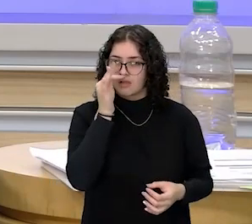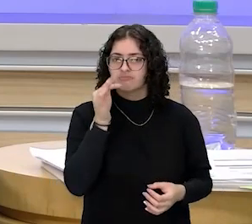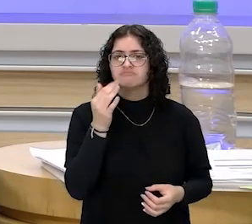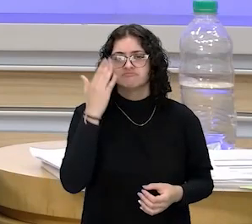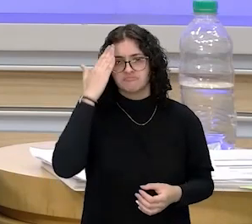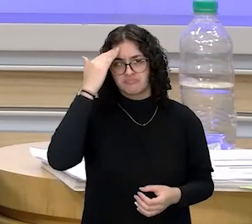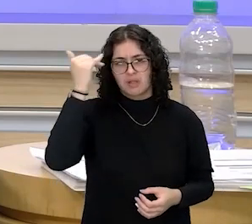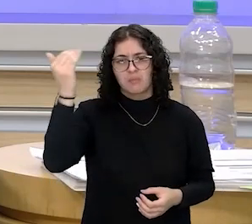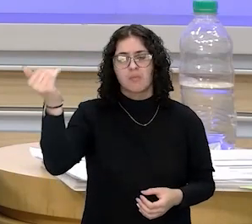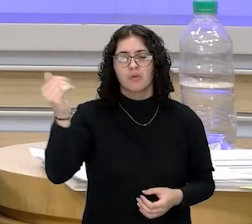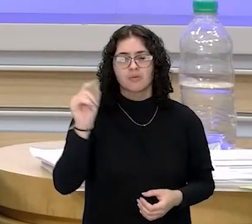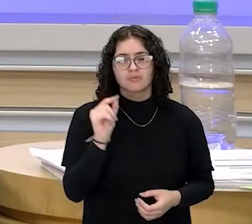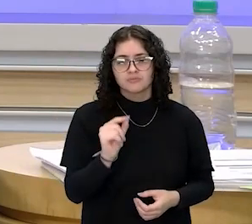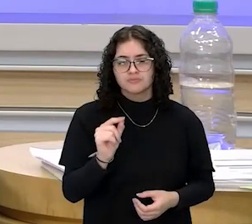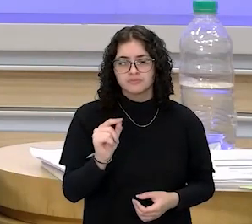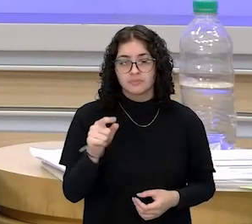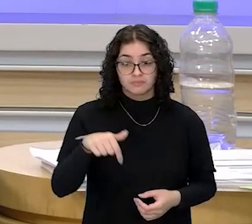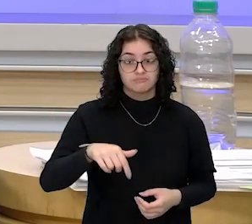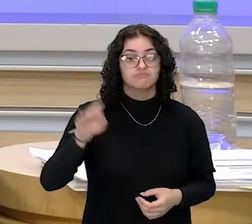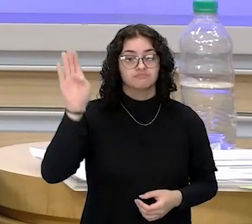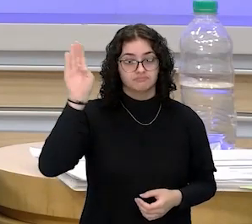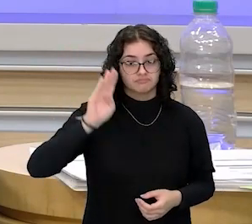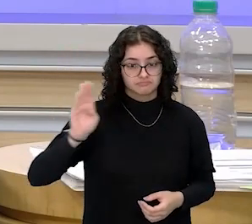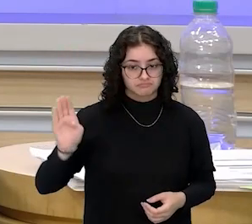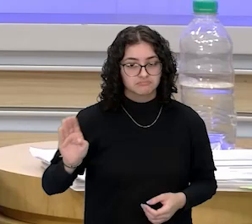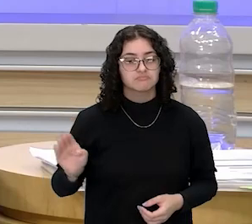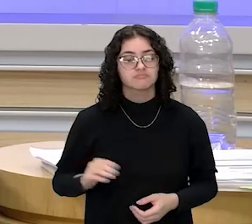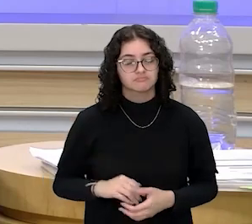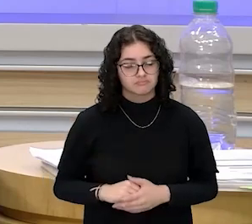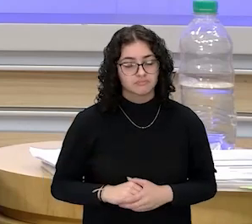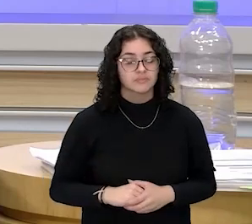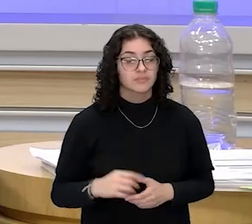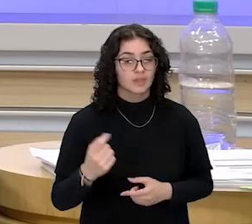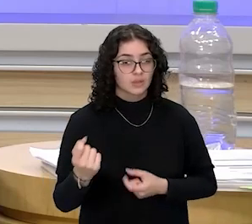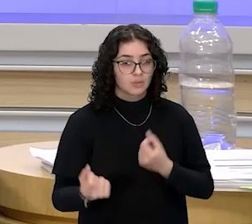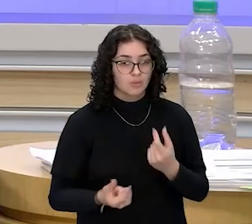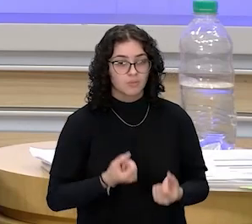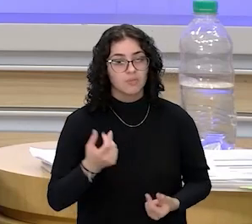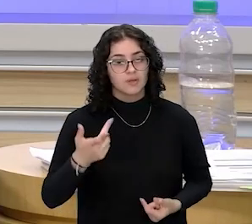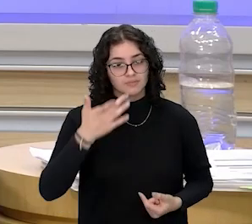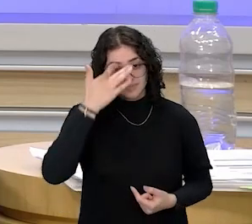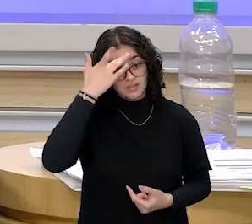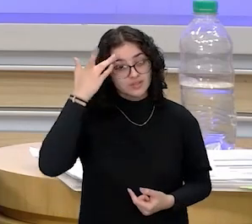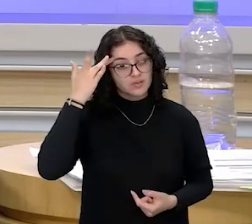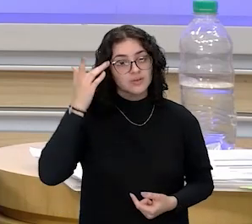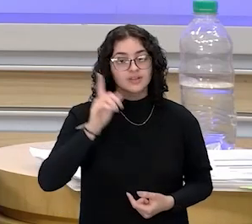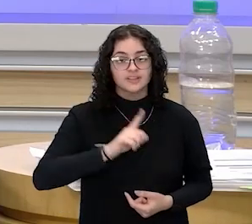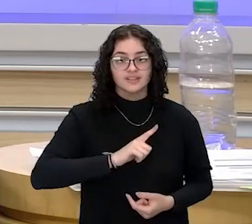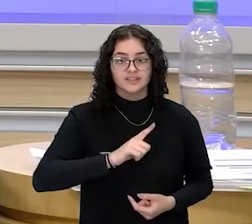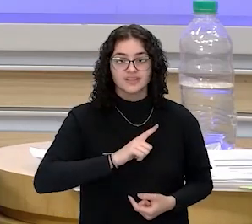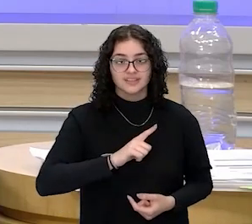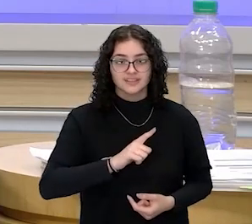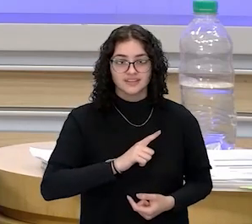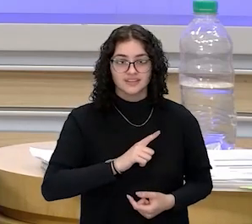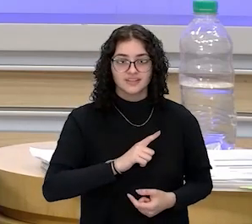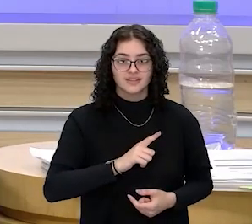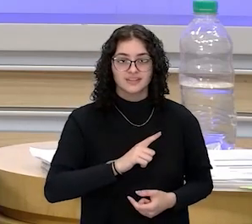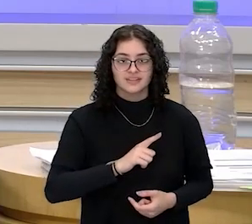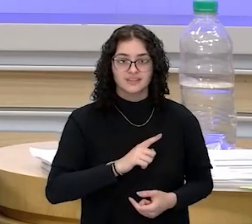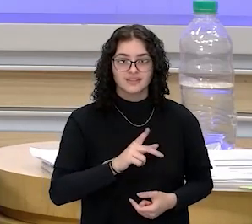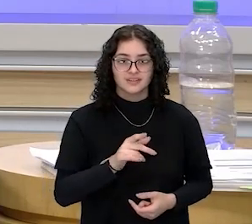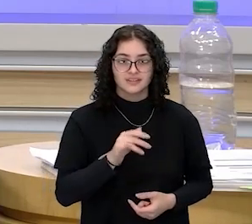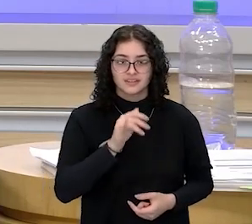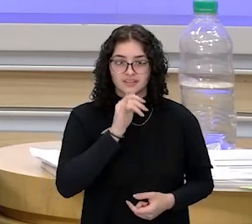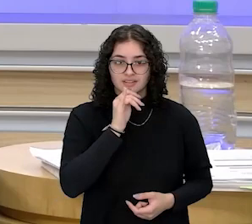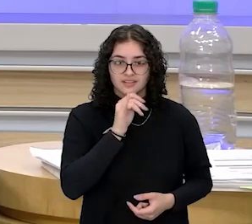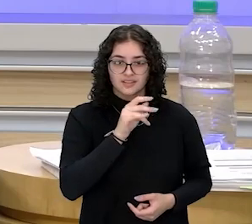aqui no Brasil, tá certo? Que algumas pessoas têm o agraciamento de ter o seu nome